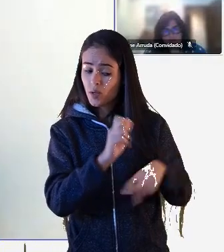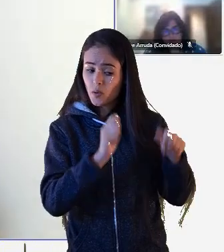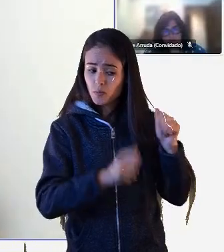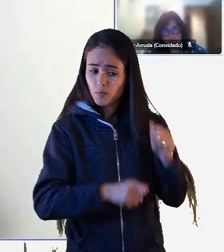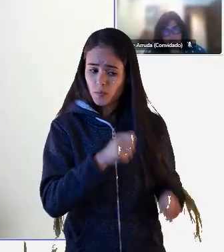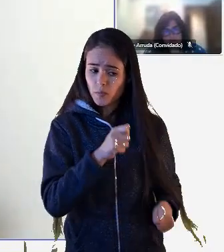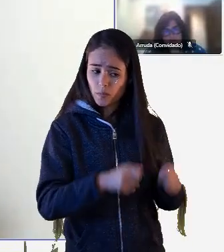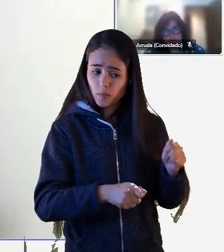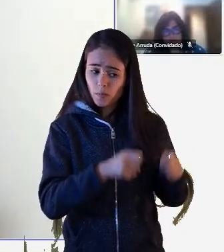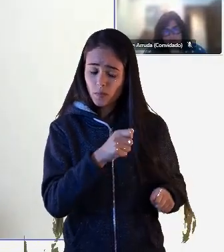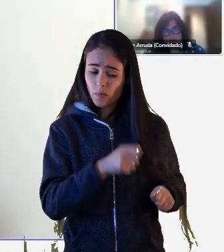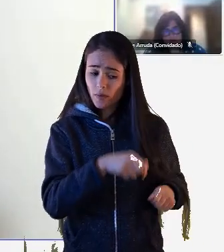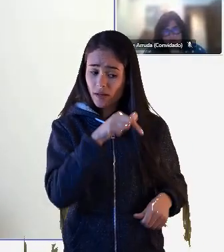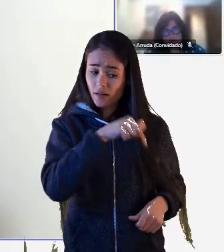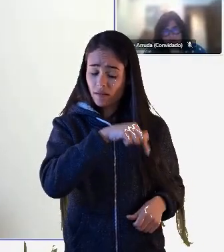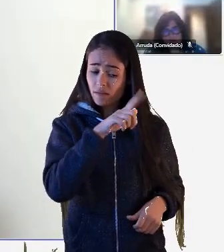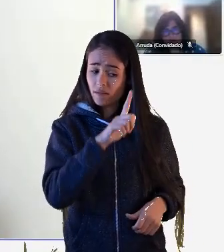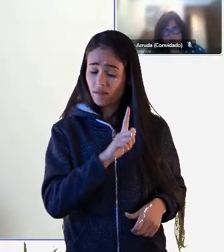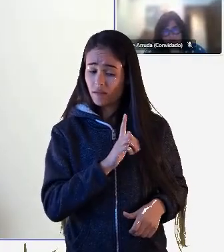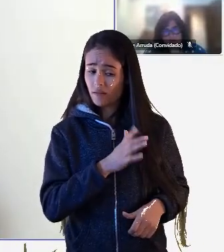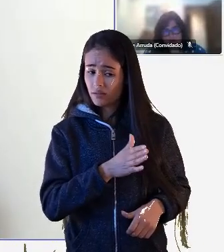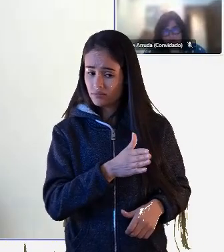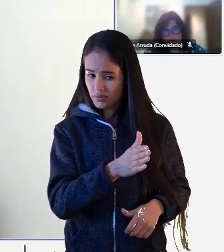samba de escola de samba,